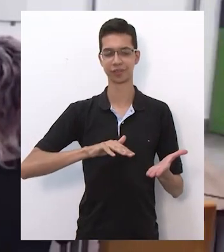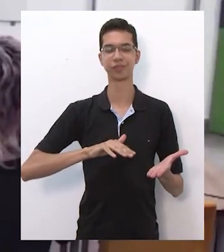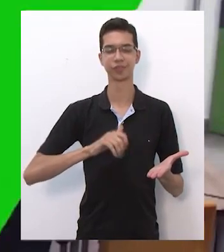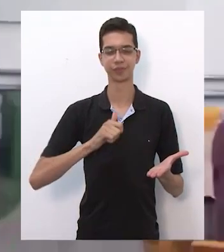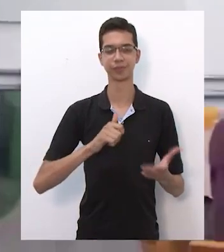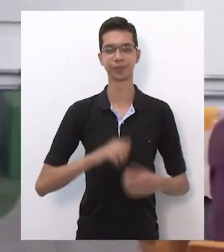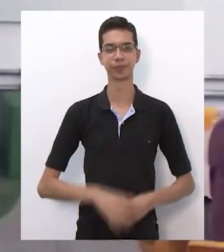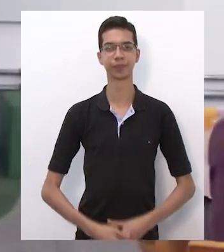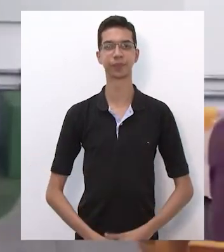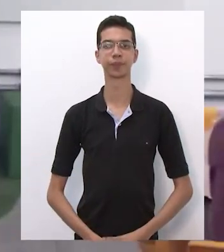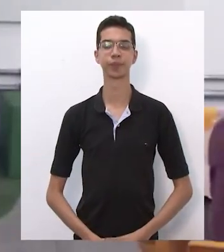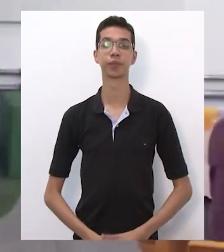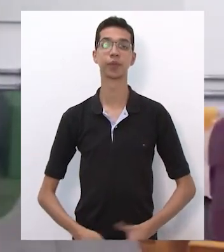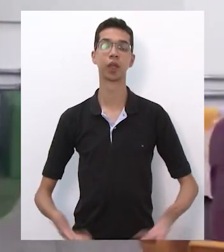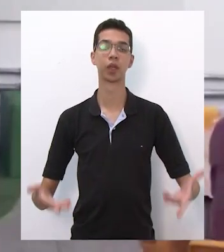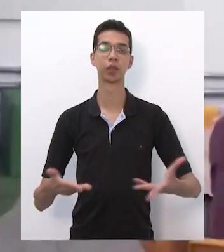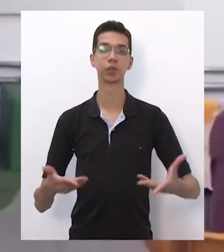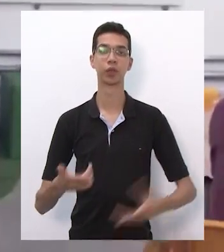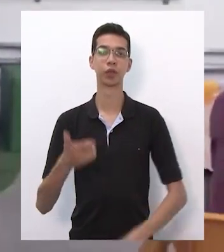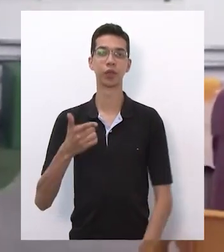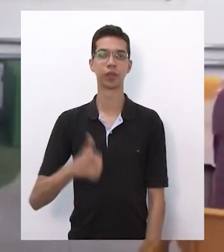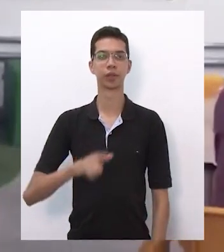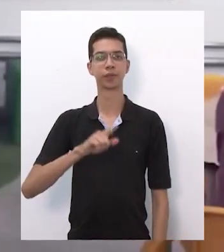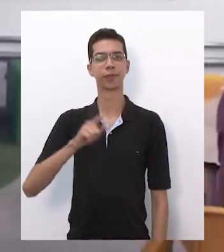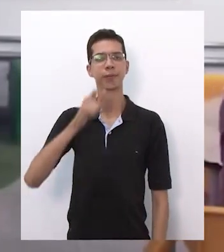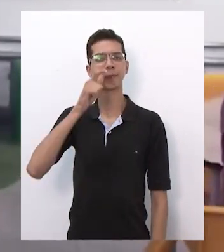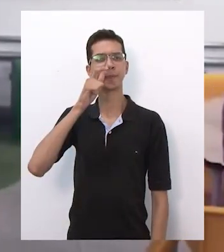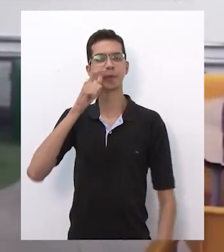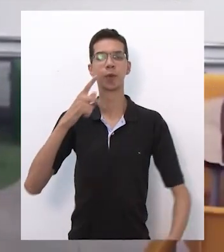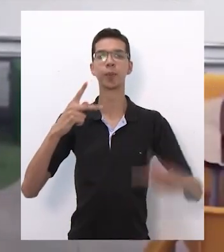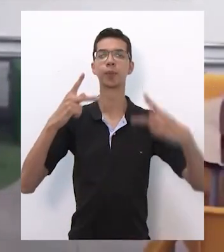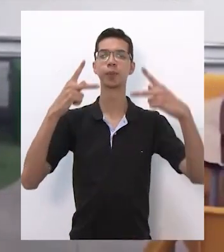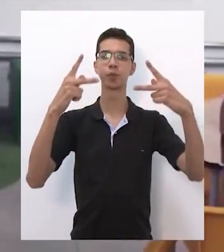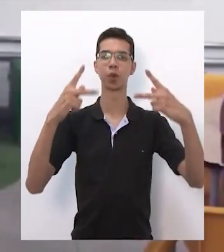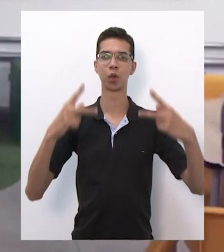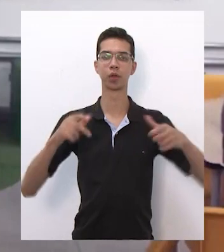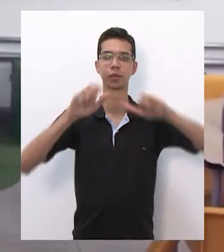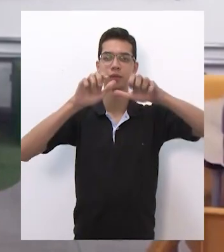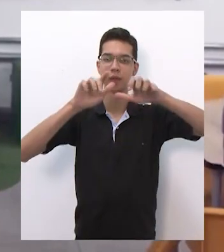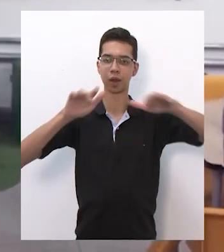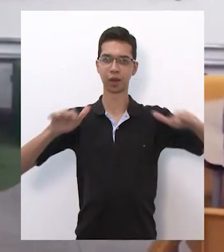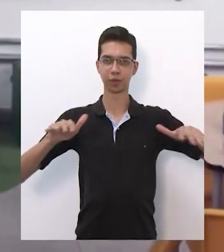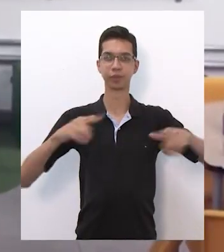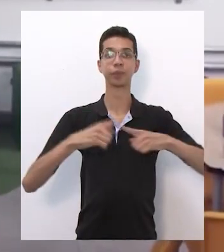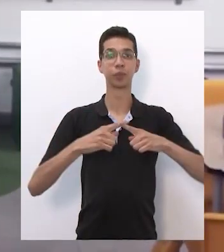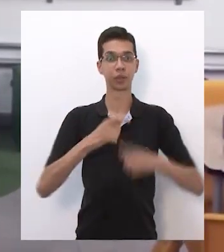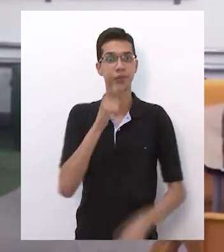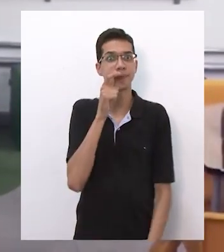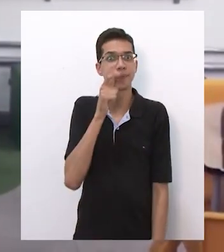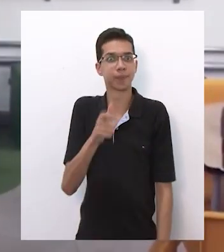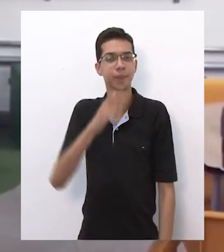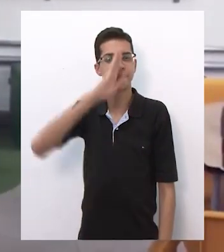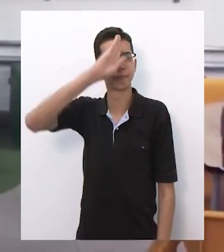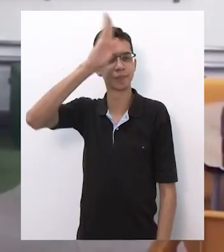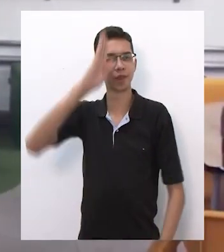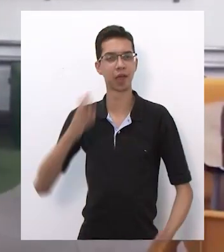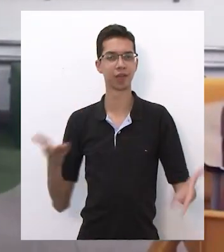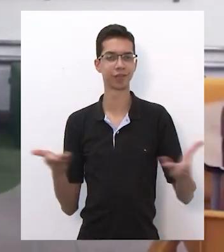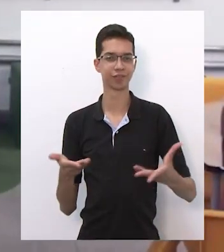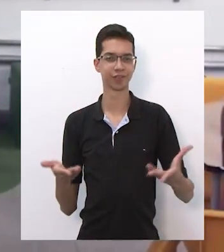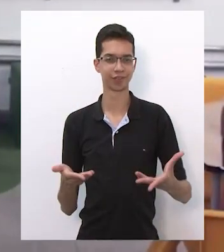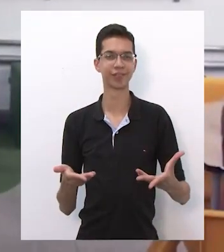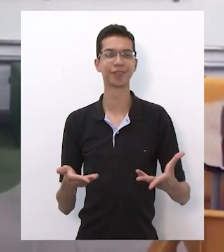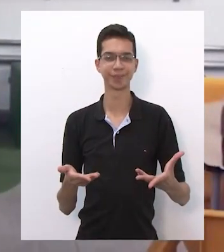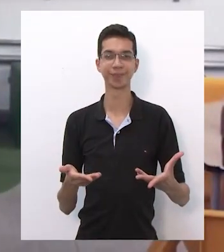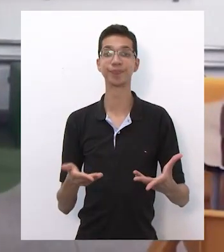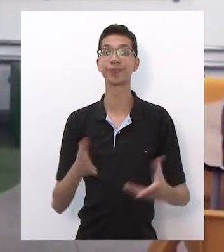habilidade específica. E agora a gente vai passar para a programação em si, que é o que nos interessa nesse momento. O legal daqui é que a gente tem que vir